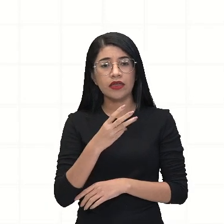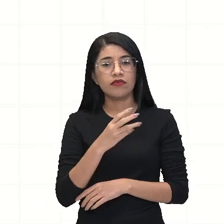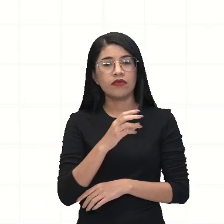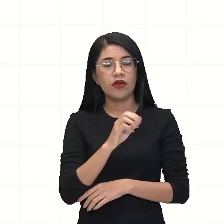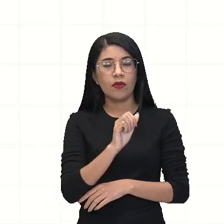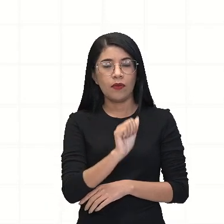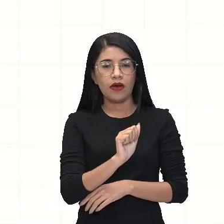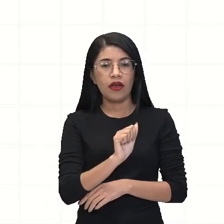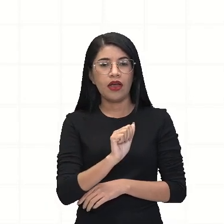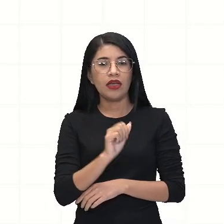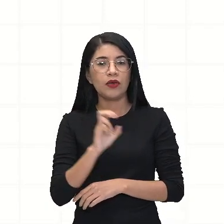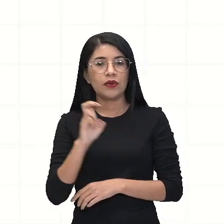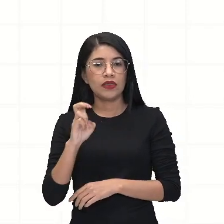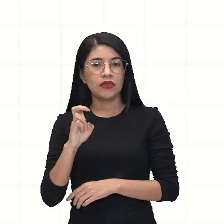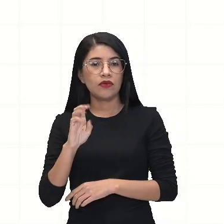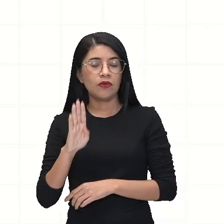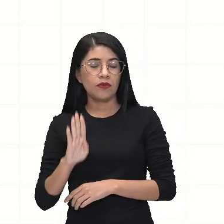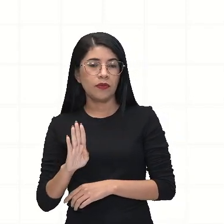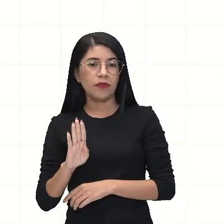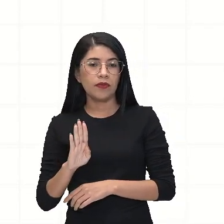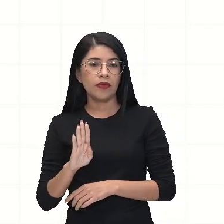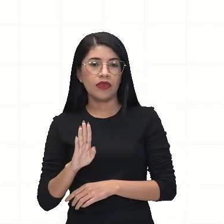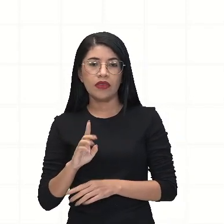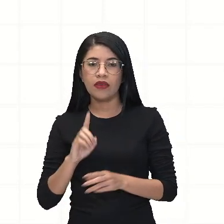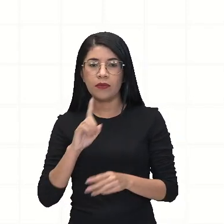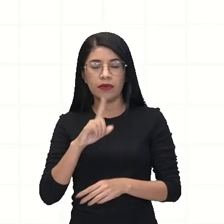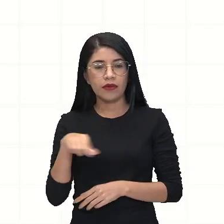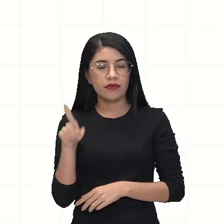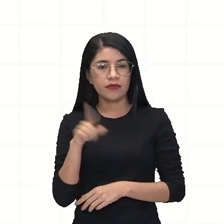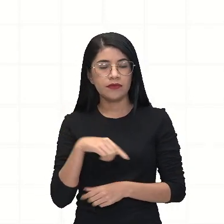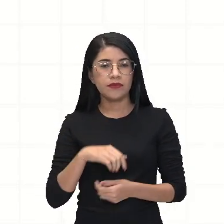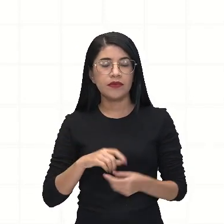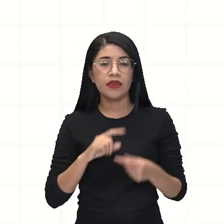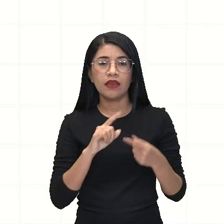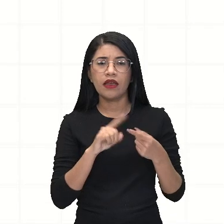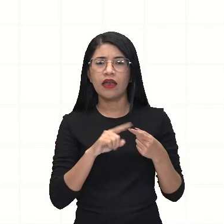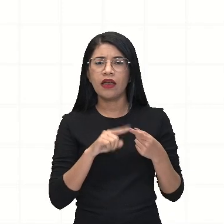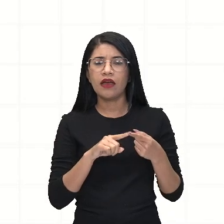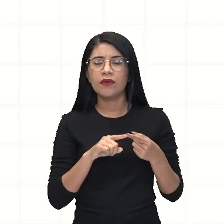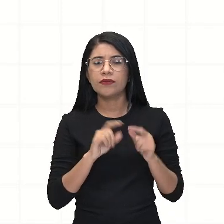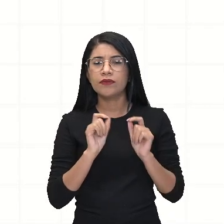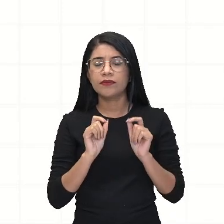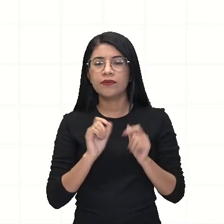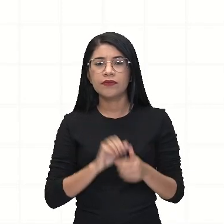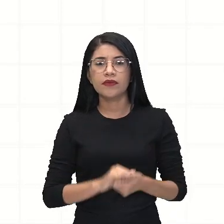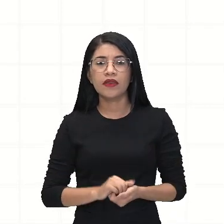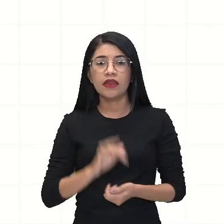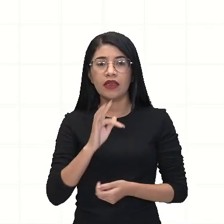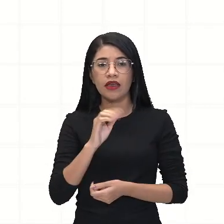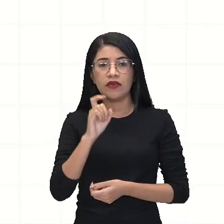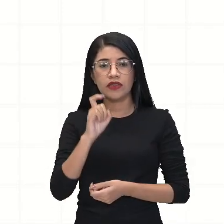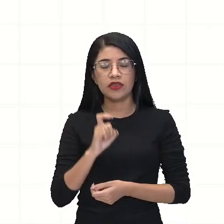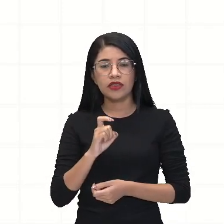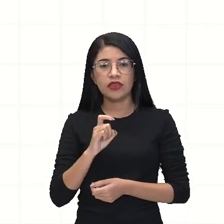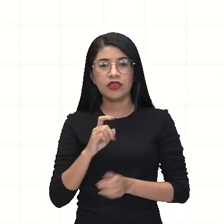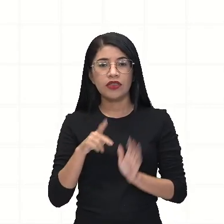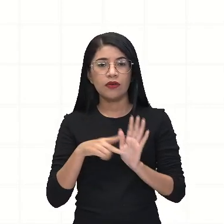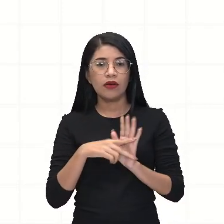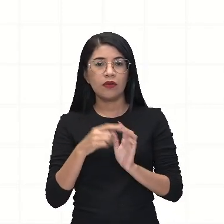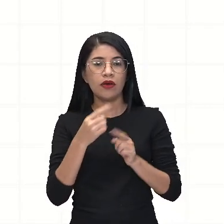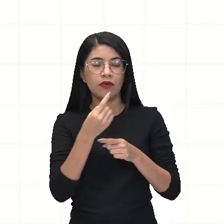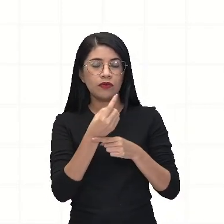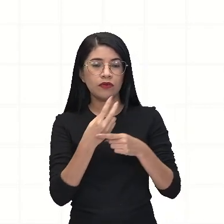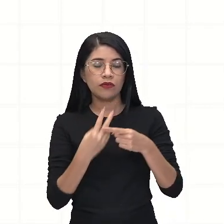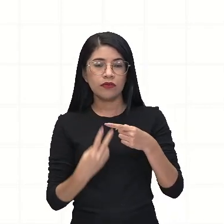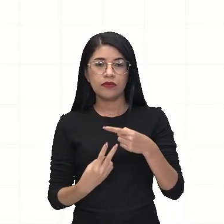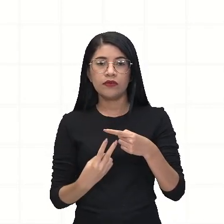sendo 5, então não vai ser A2 também. Agora, observando a 1, eu tenho f de x igual a 1 sobre 2. Vejam que